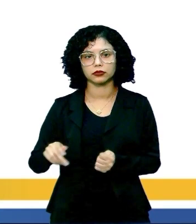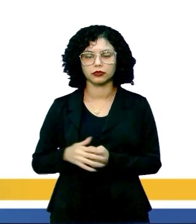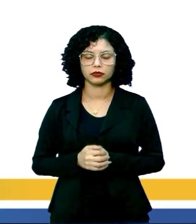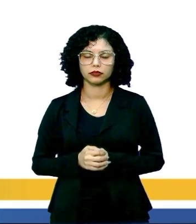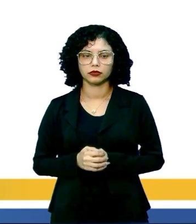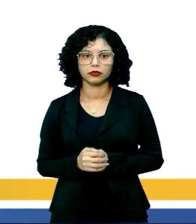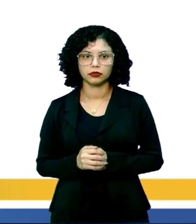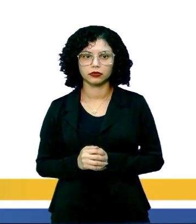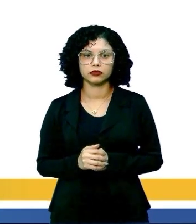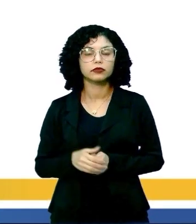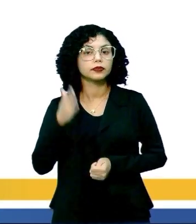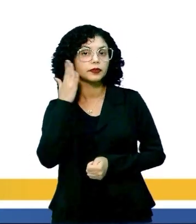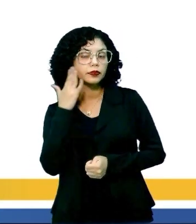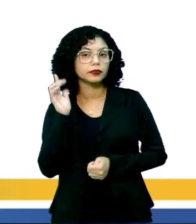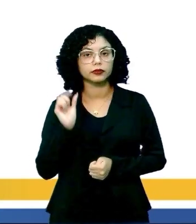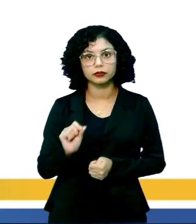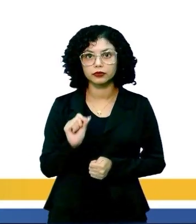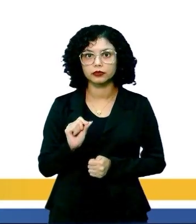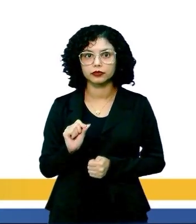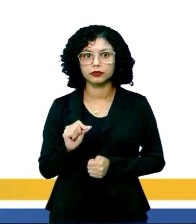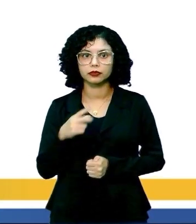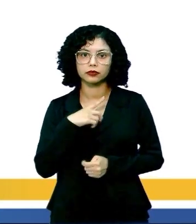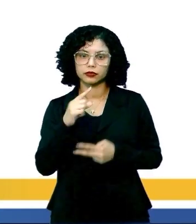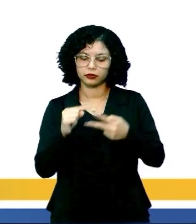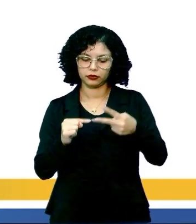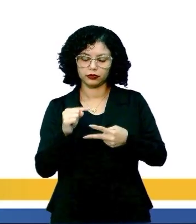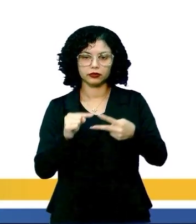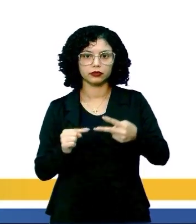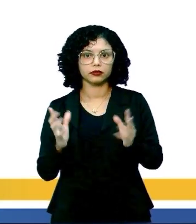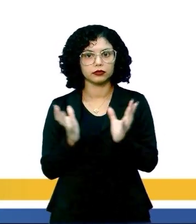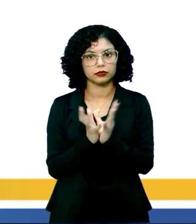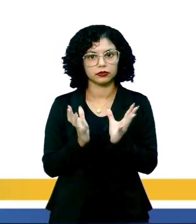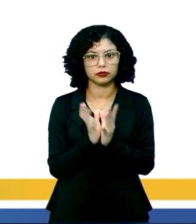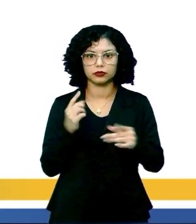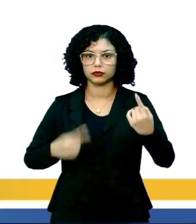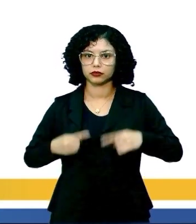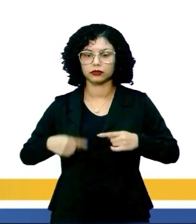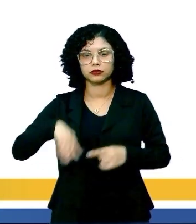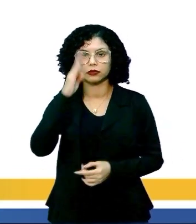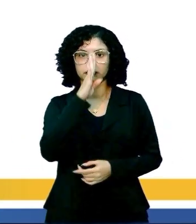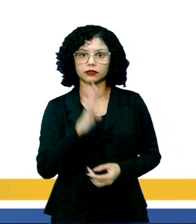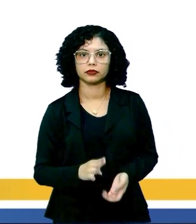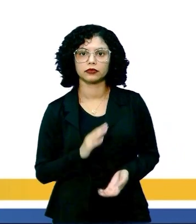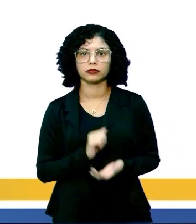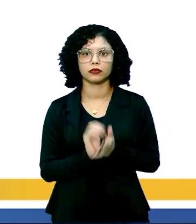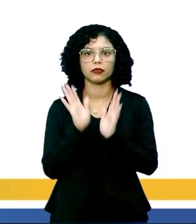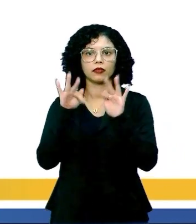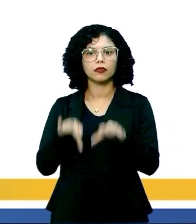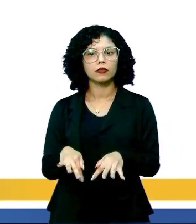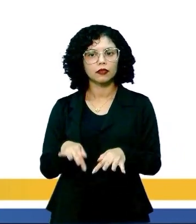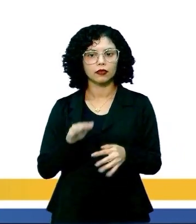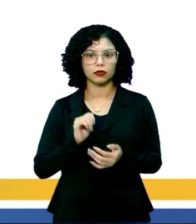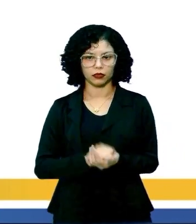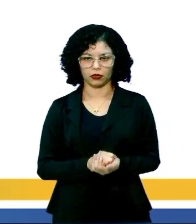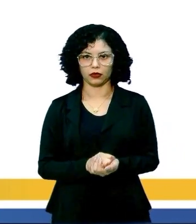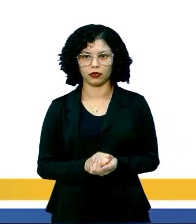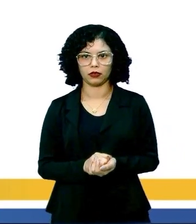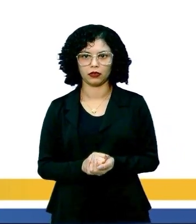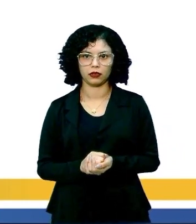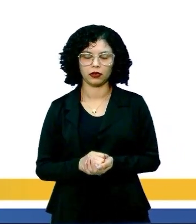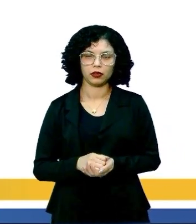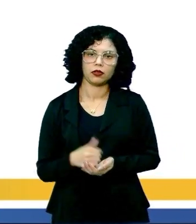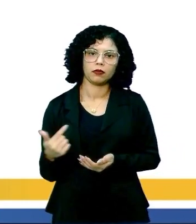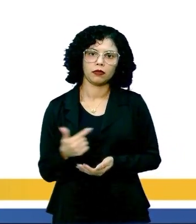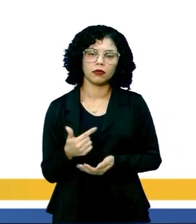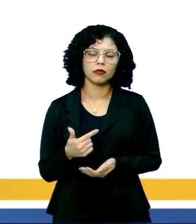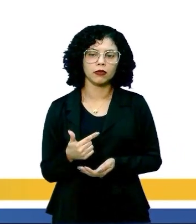vamos entender que haviam dois grandes grupos políticos no Brasil, no finalzinho ali do Segundo